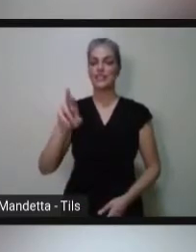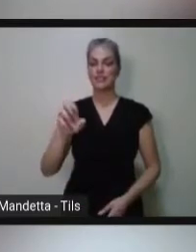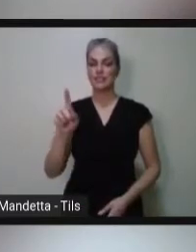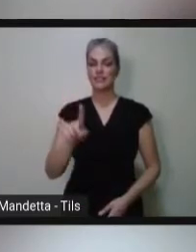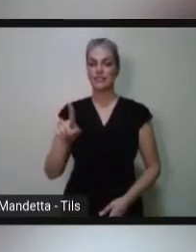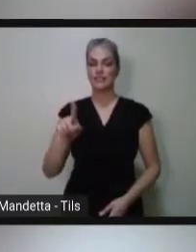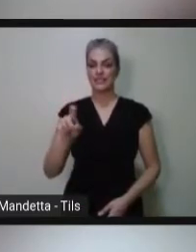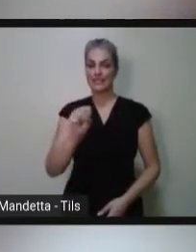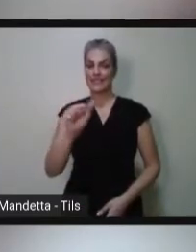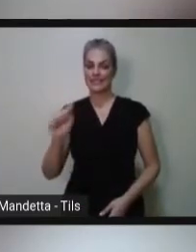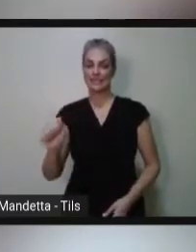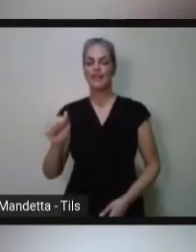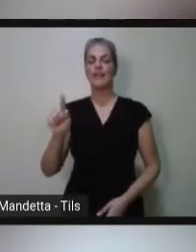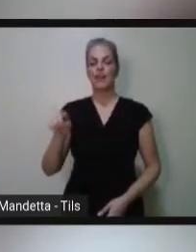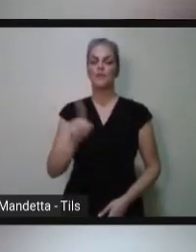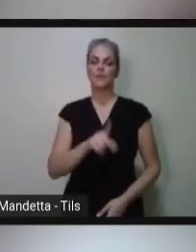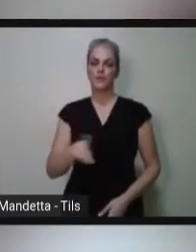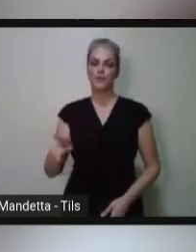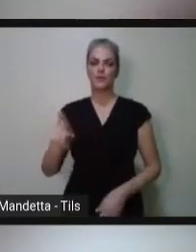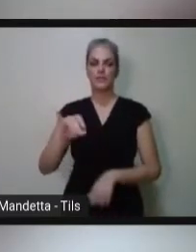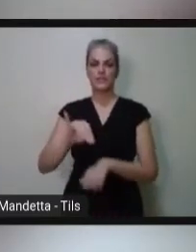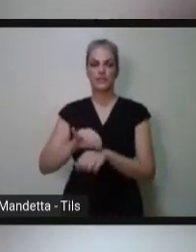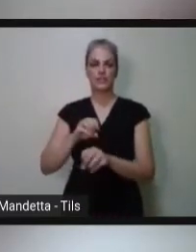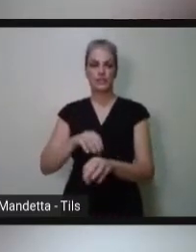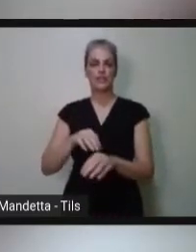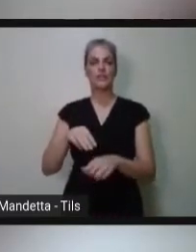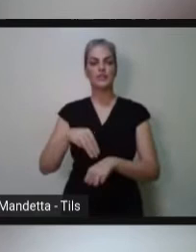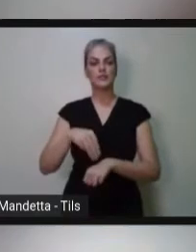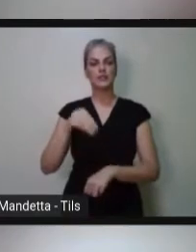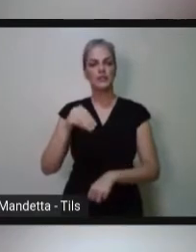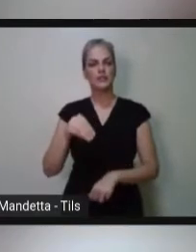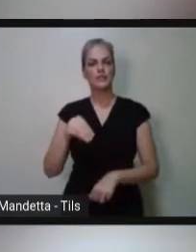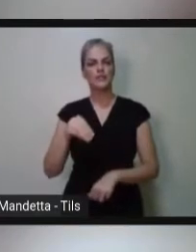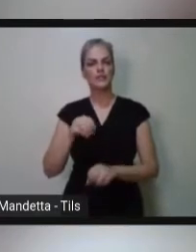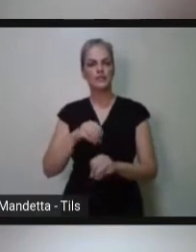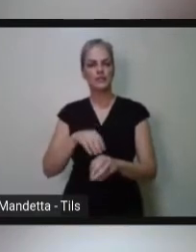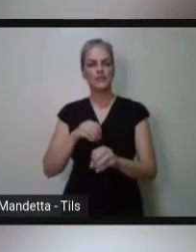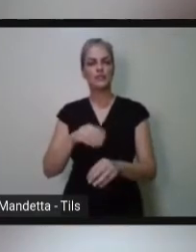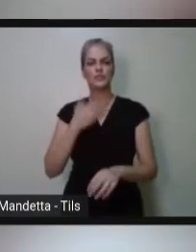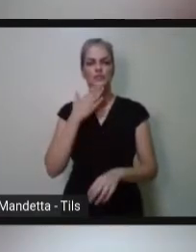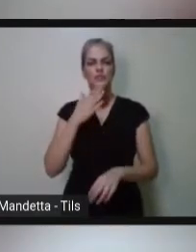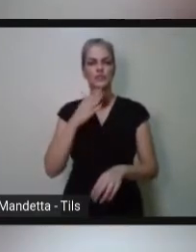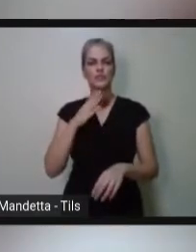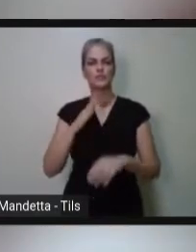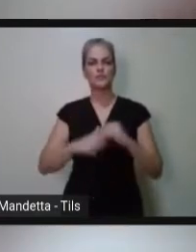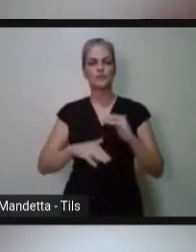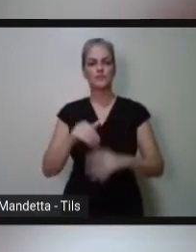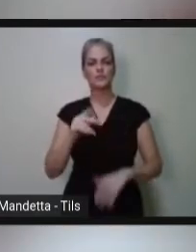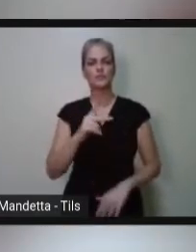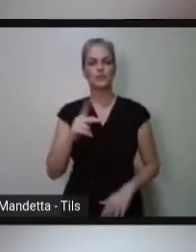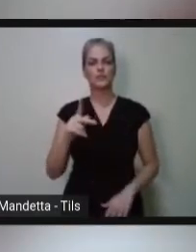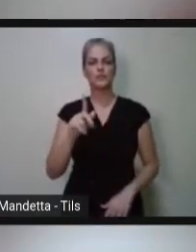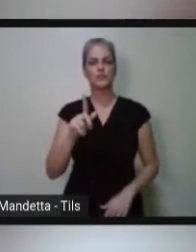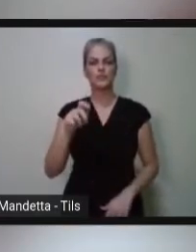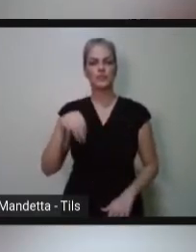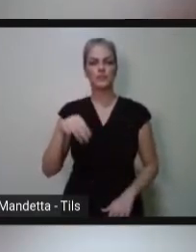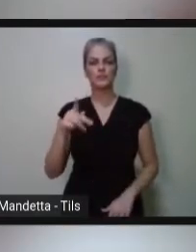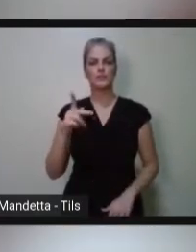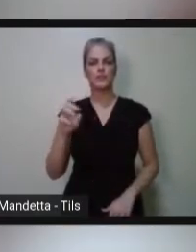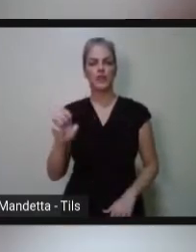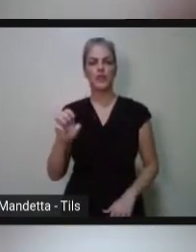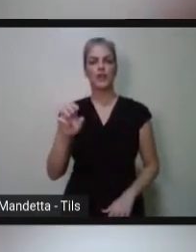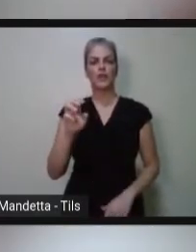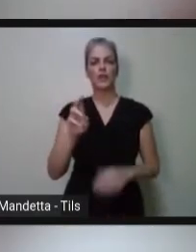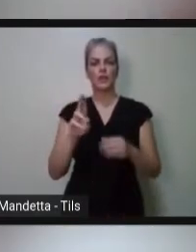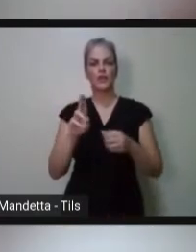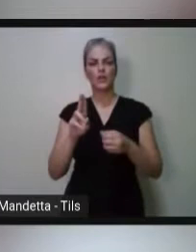Centro de Educação e do mestrado em Educação na modalidade profissional no PPG GMPE da Universidade Federal